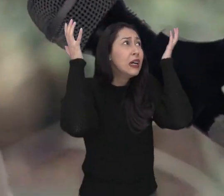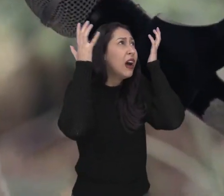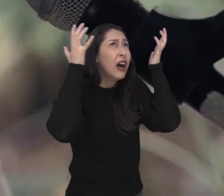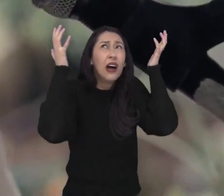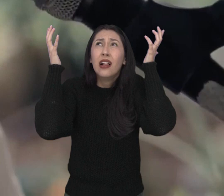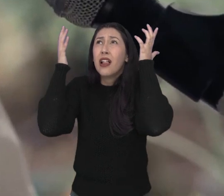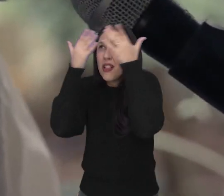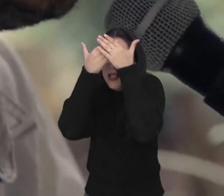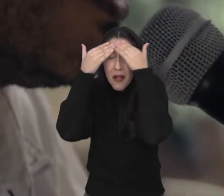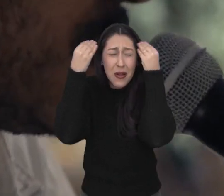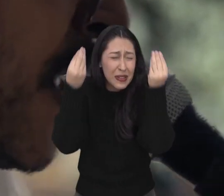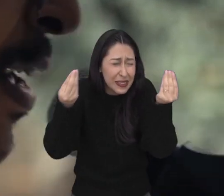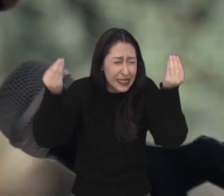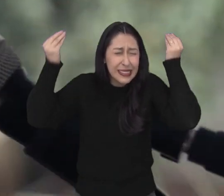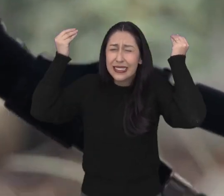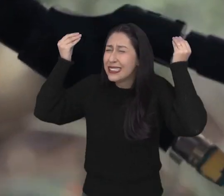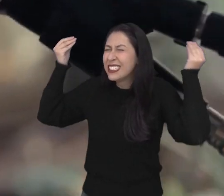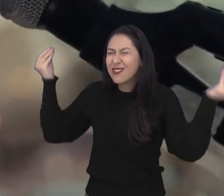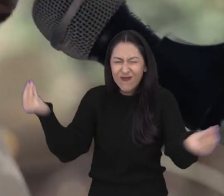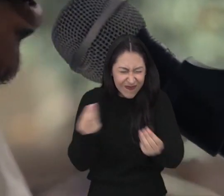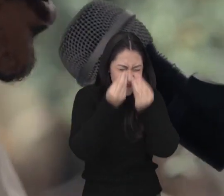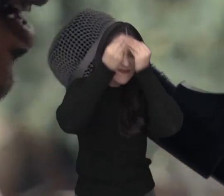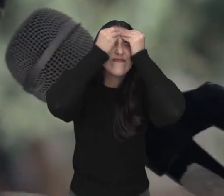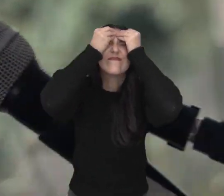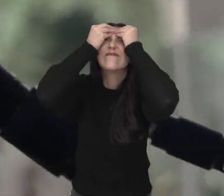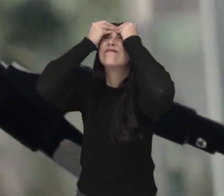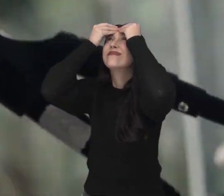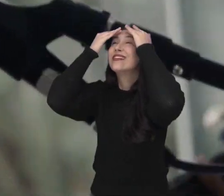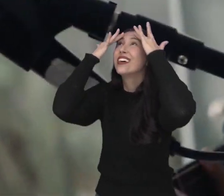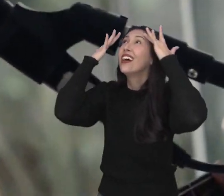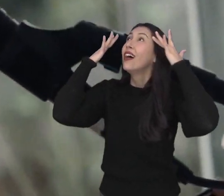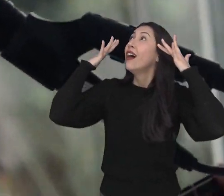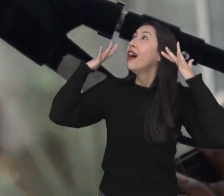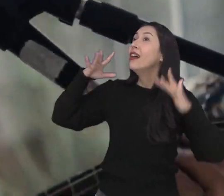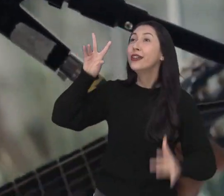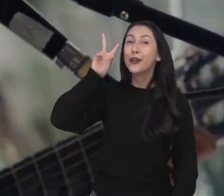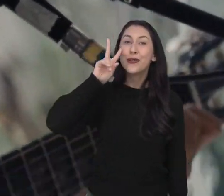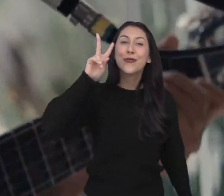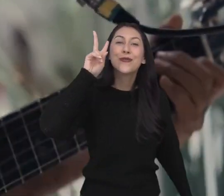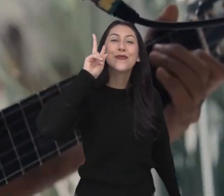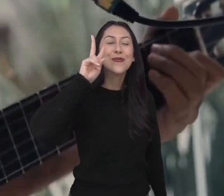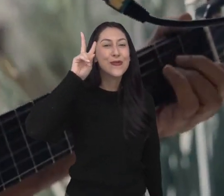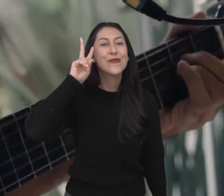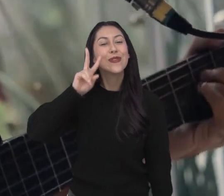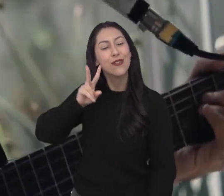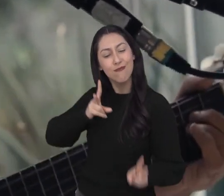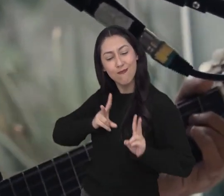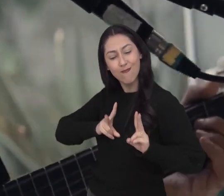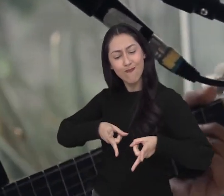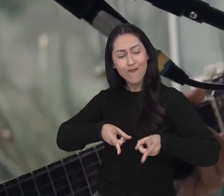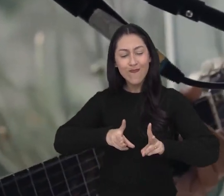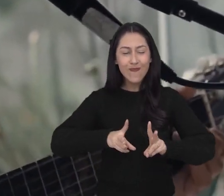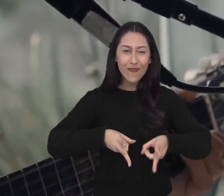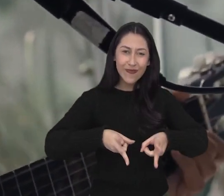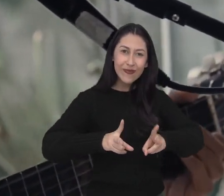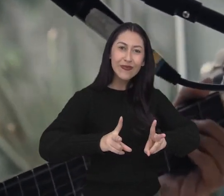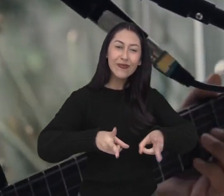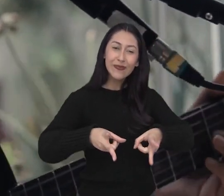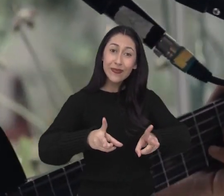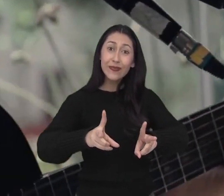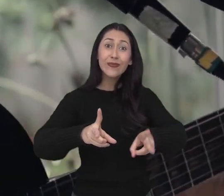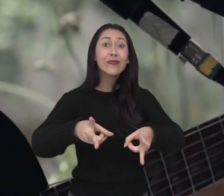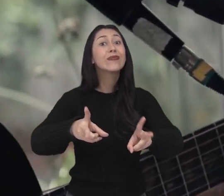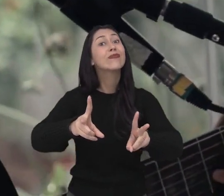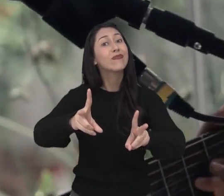pero Nossa memória mas as páginas da história não hão de perdoar